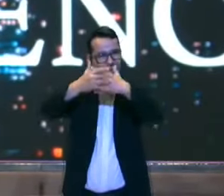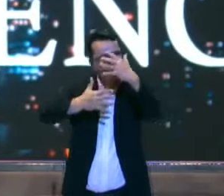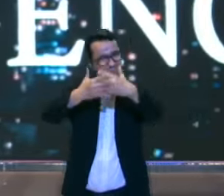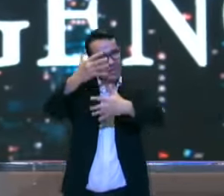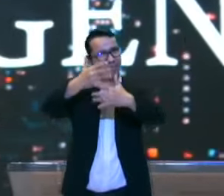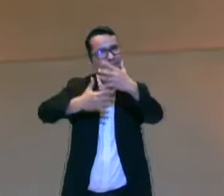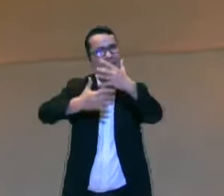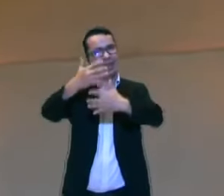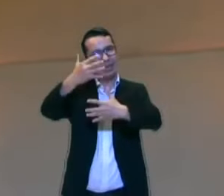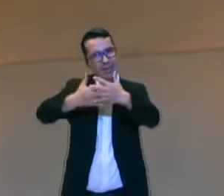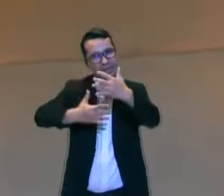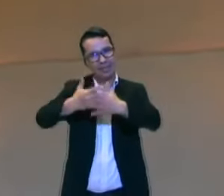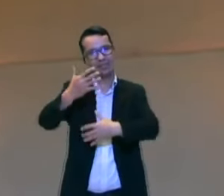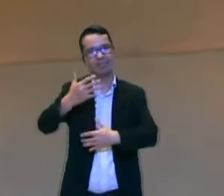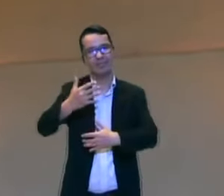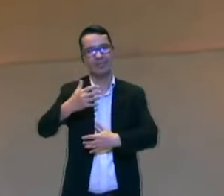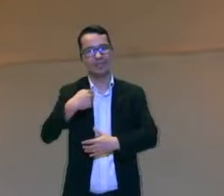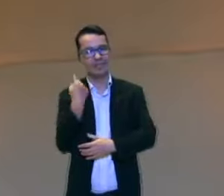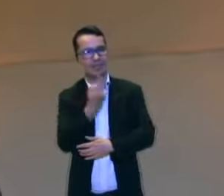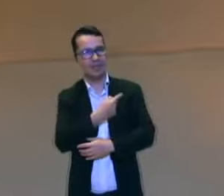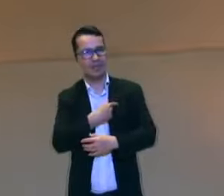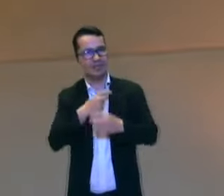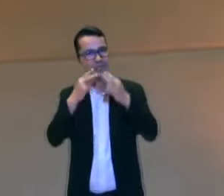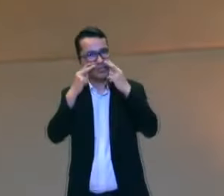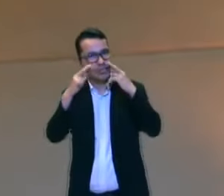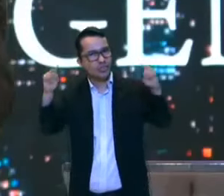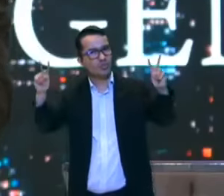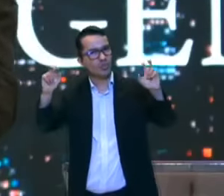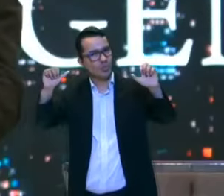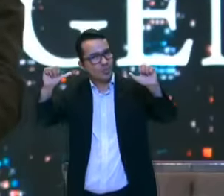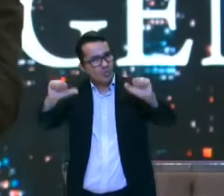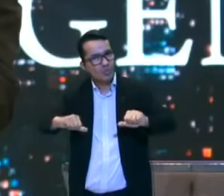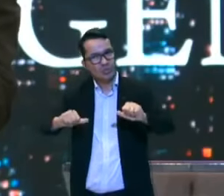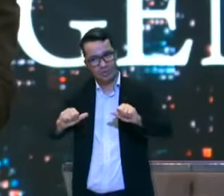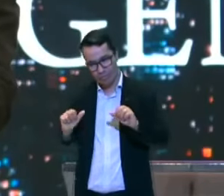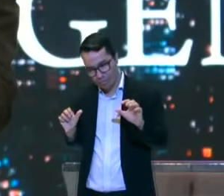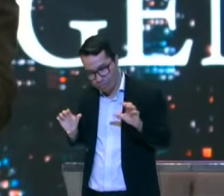perceber estamos escandalizando armadilhas.